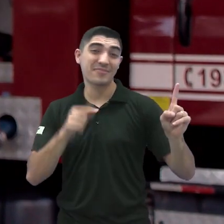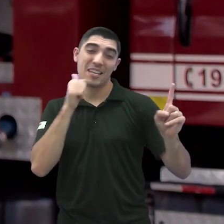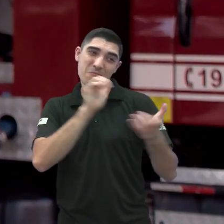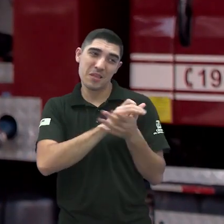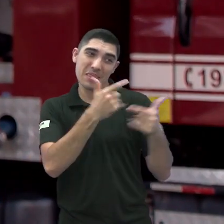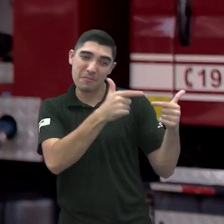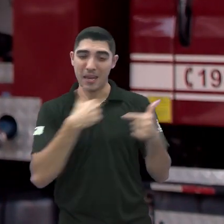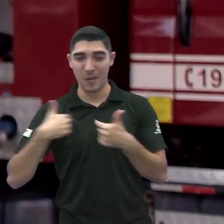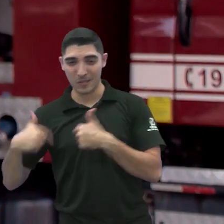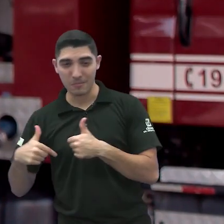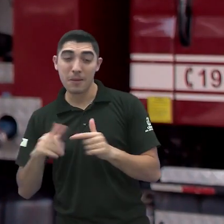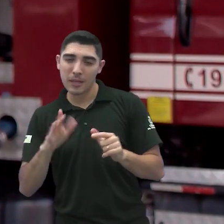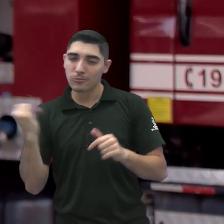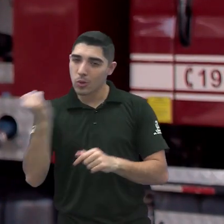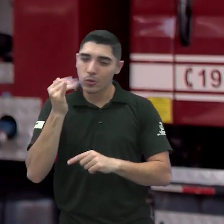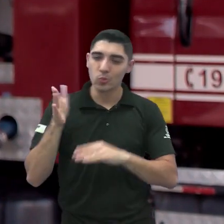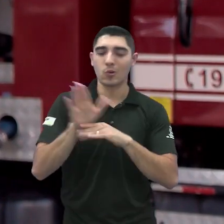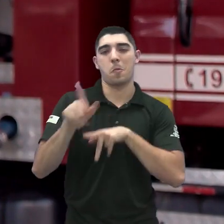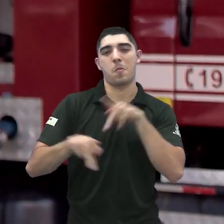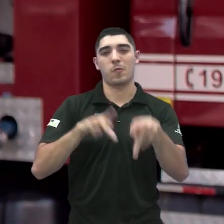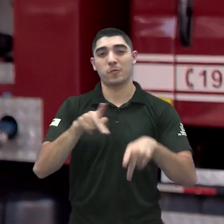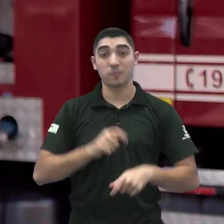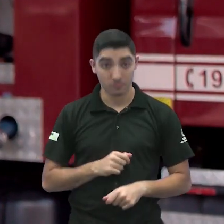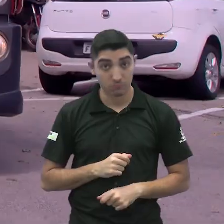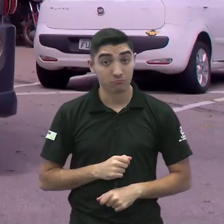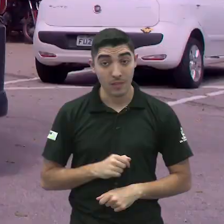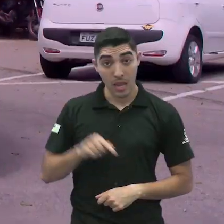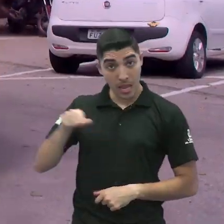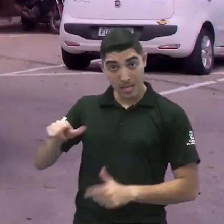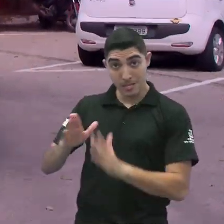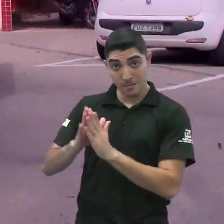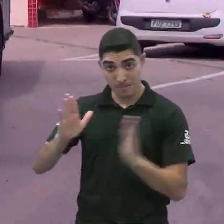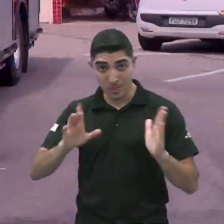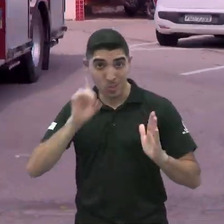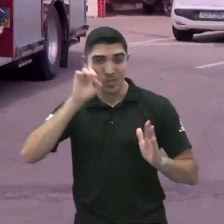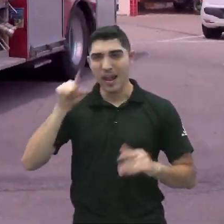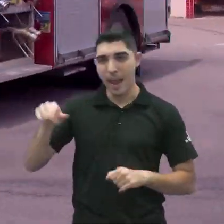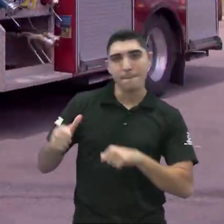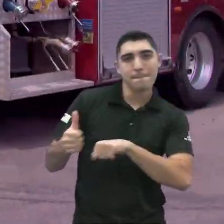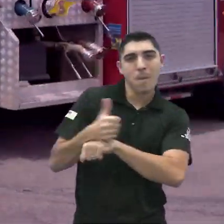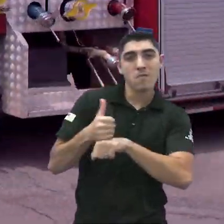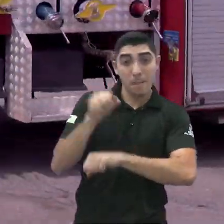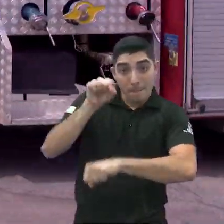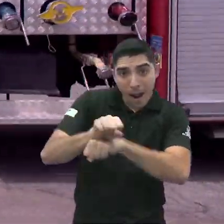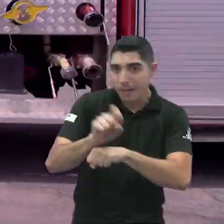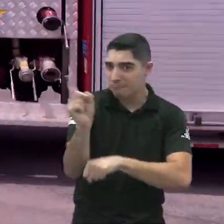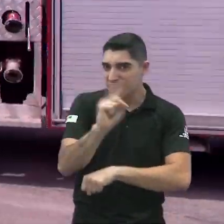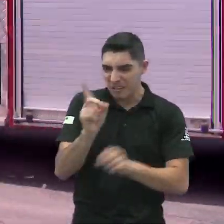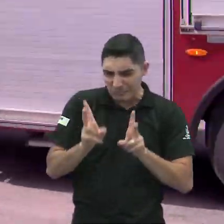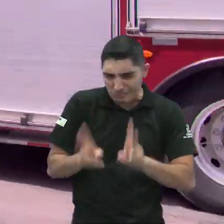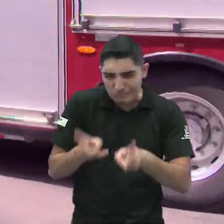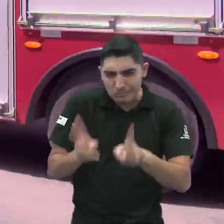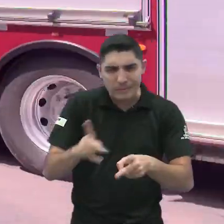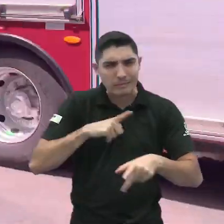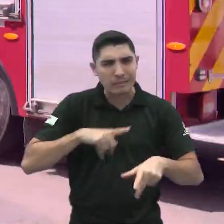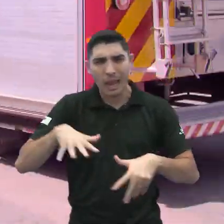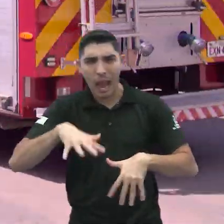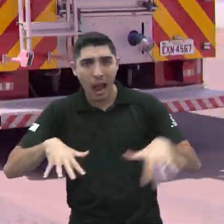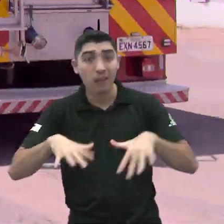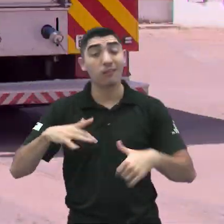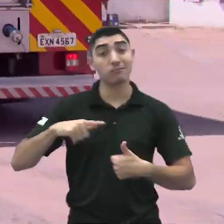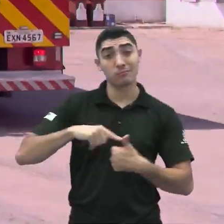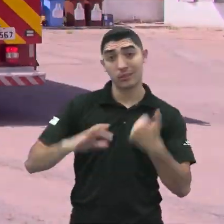seu canto trabalhando, mas a gente sabe que é para um bem maior. Nesta época do ano, profissões que não param estão nas